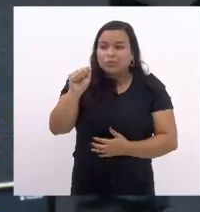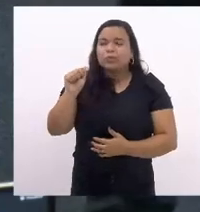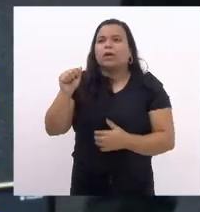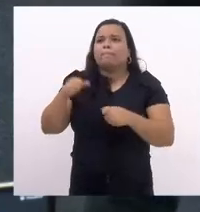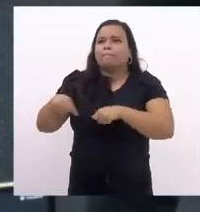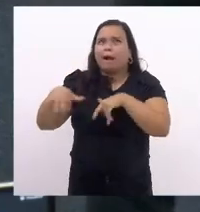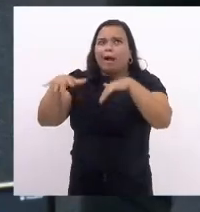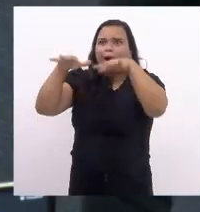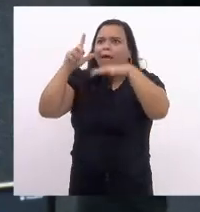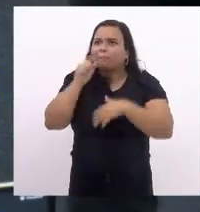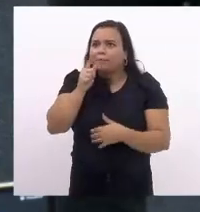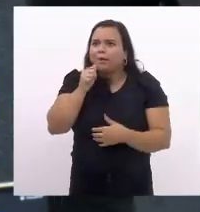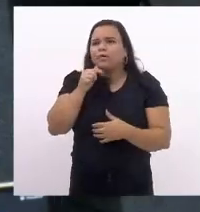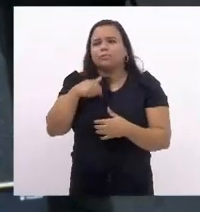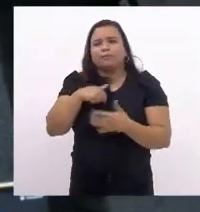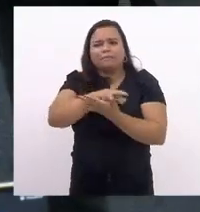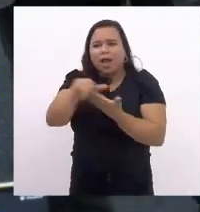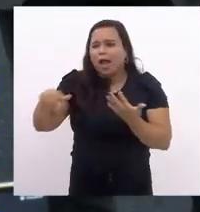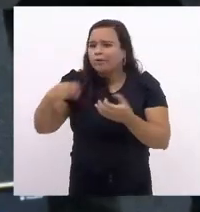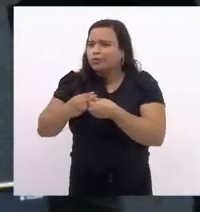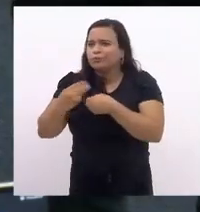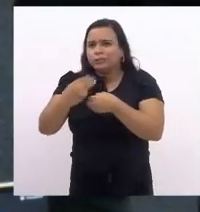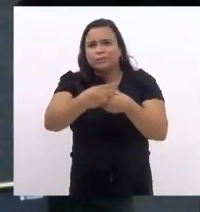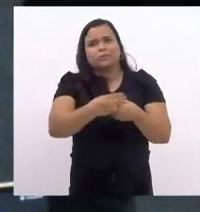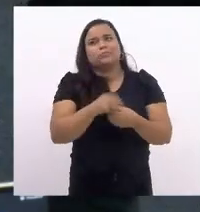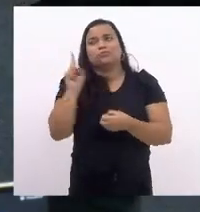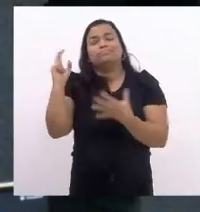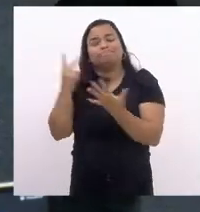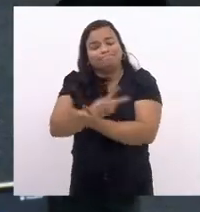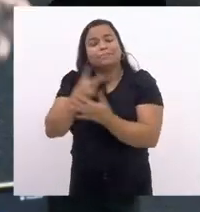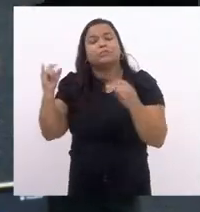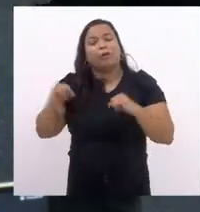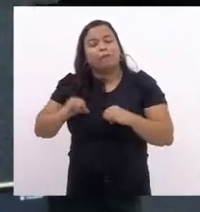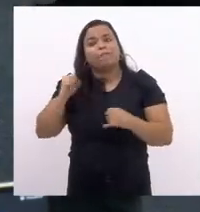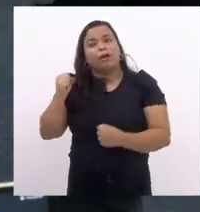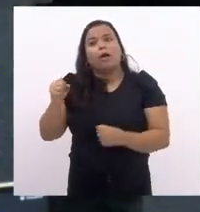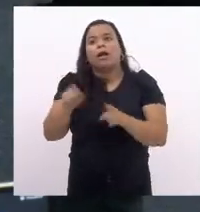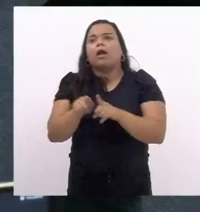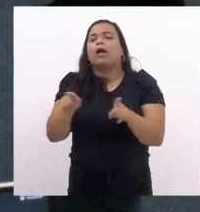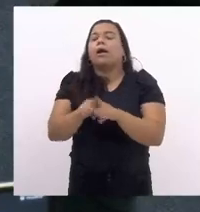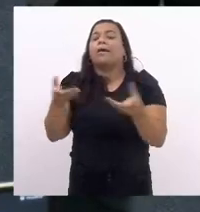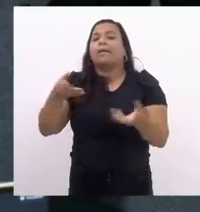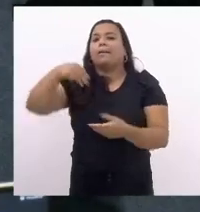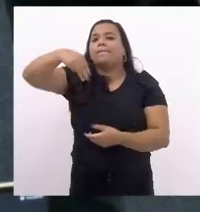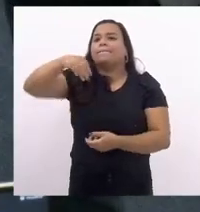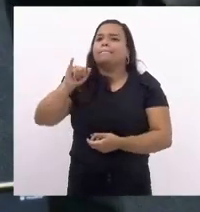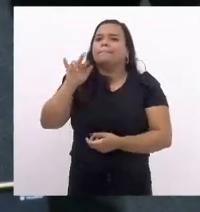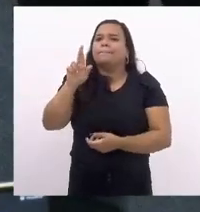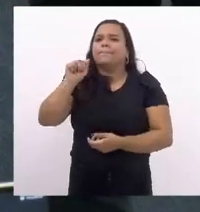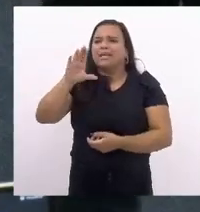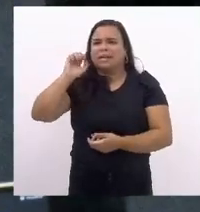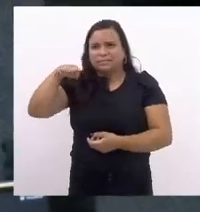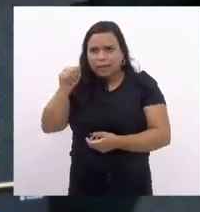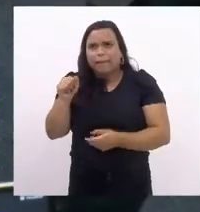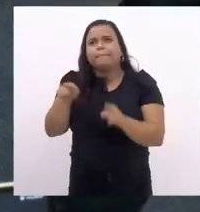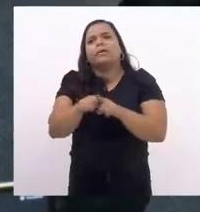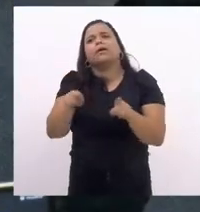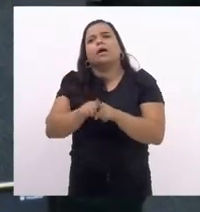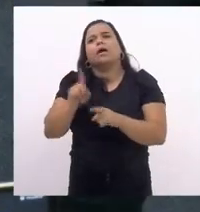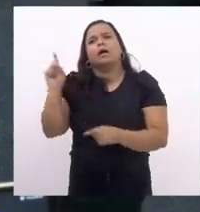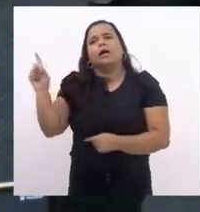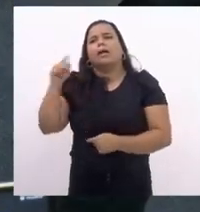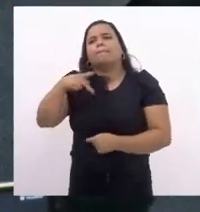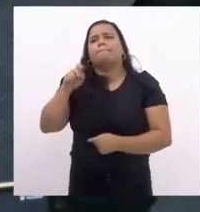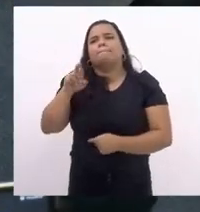a Pádua, sobretudo, naquela primeira leva, foi muito afetado. Agora, Miracema, tem falado A Peribé, também muito,